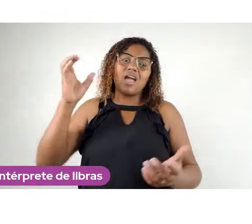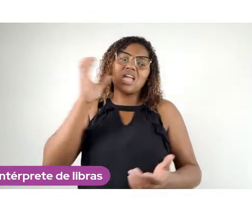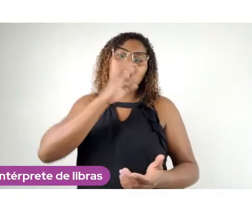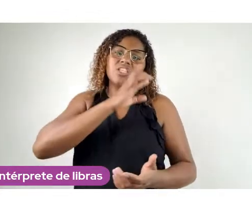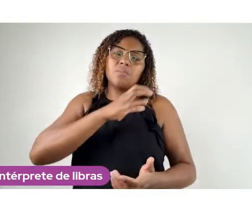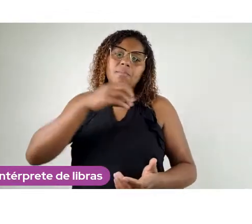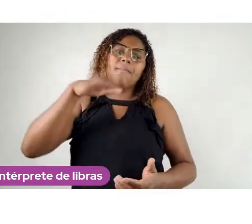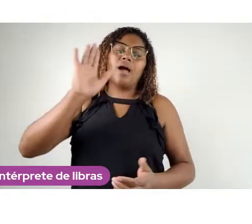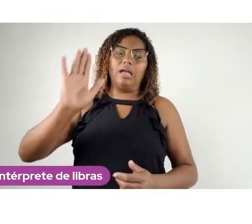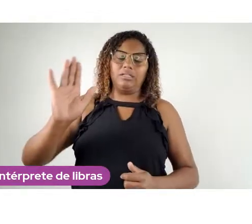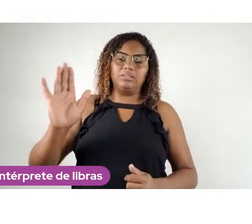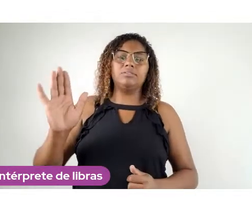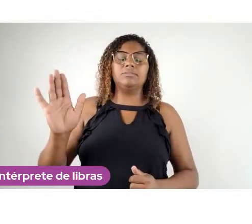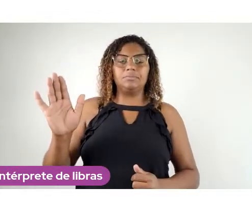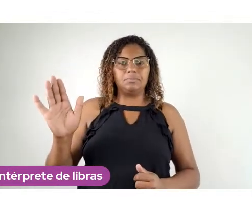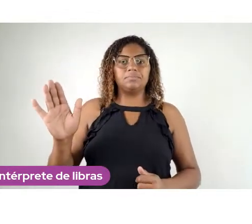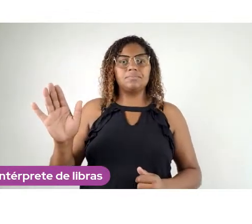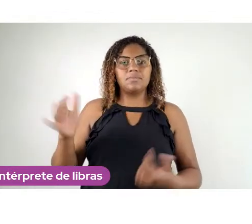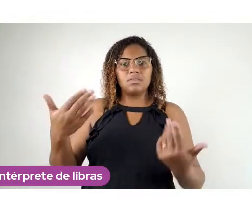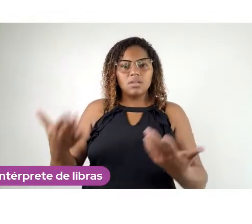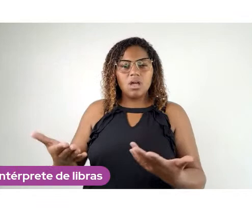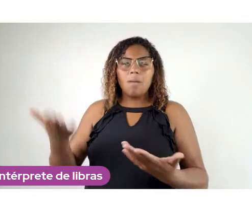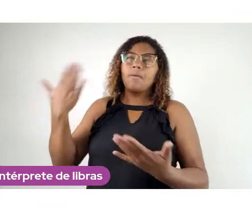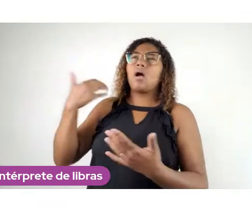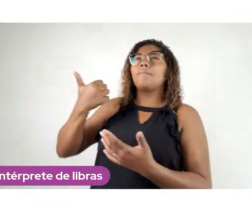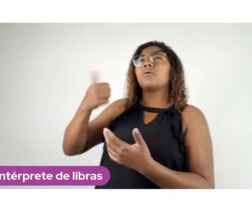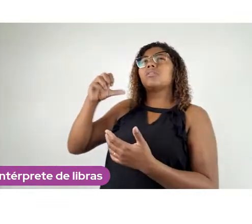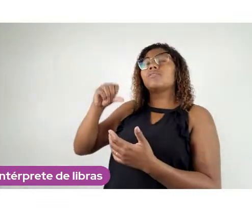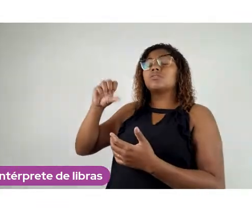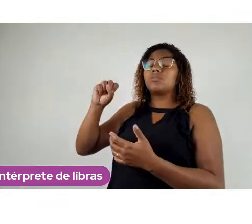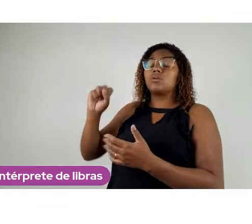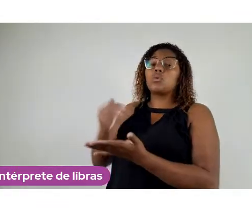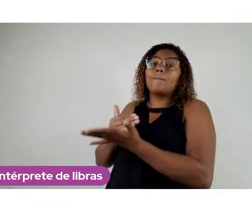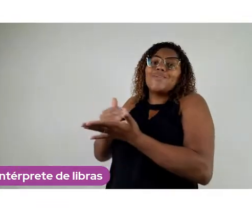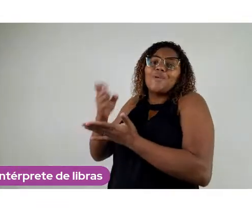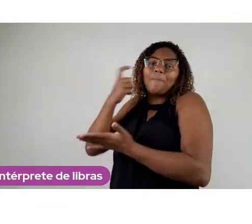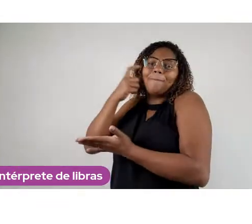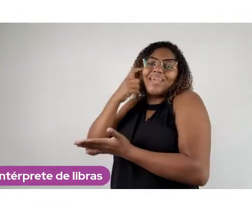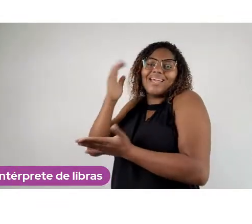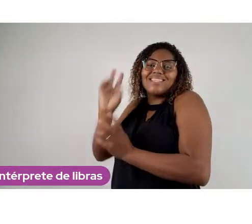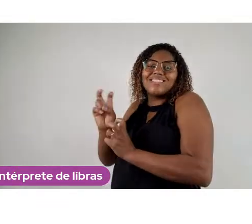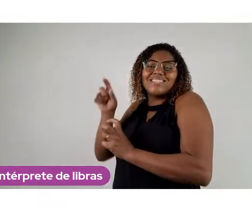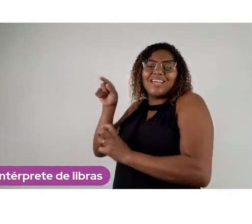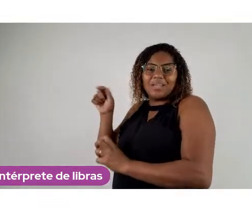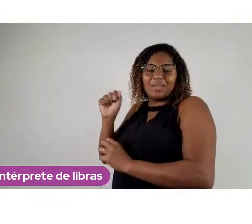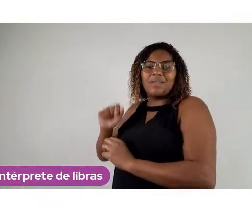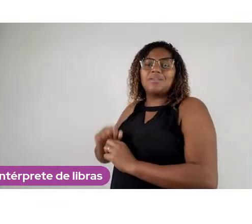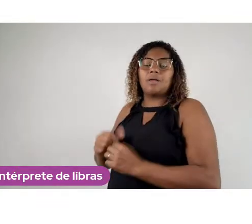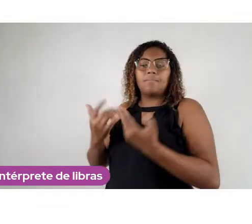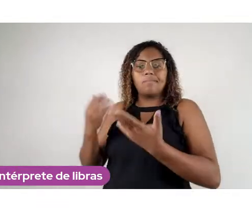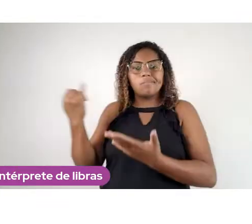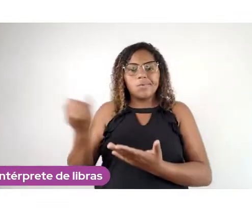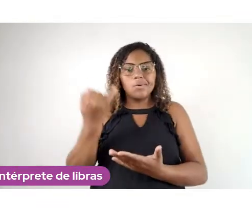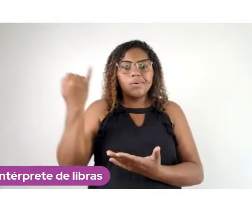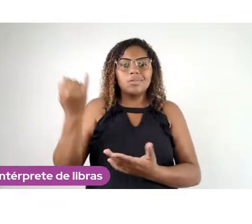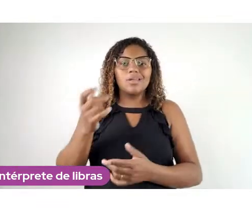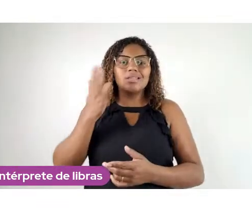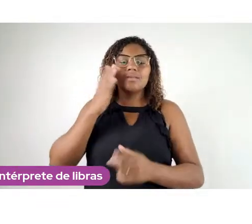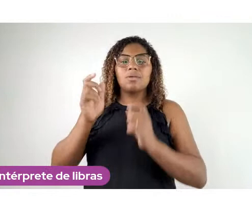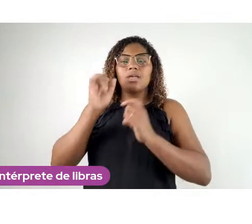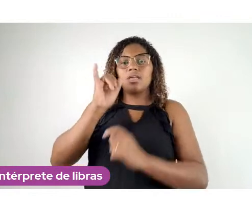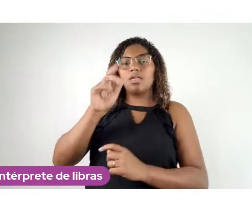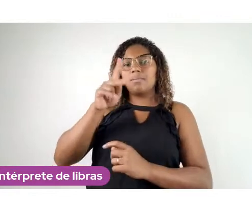Então, isso lá atrás, em 1988. Né? E é importante dizer que o IPCC foi criado não foi